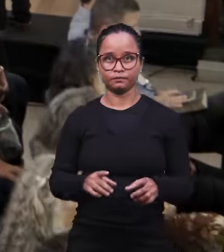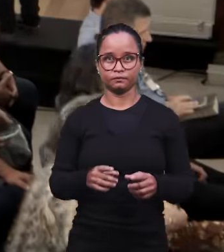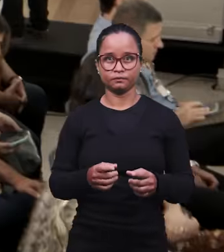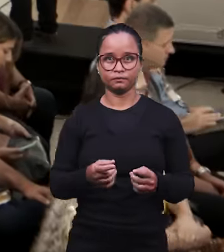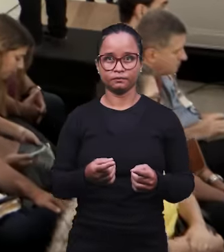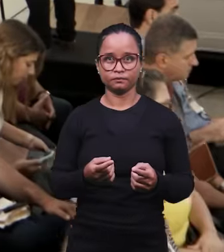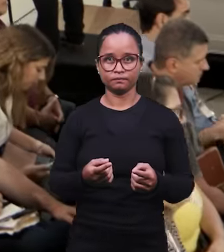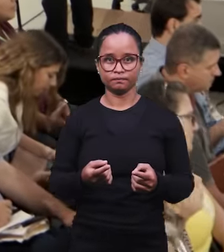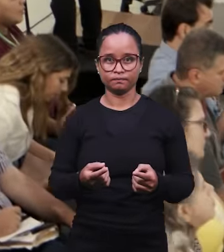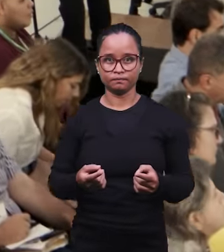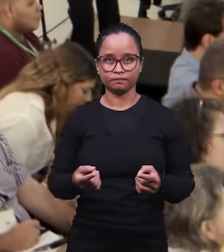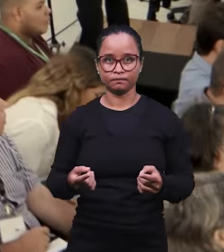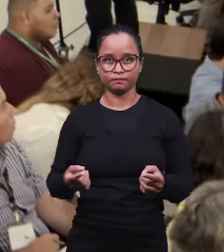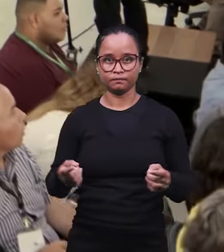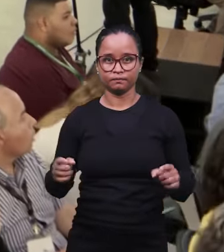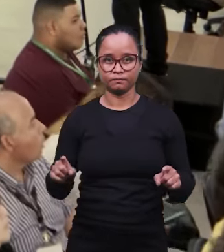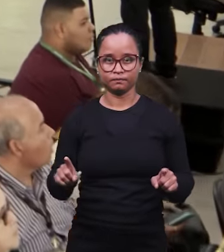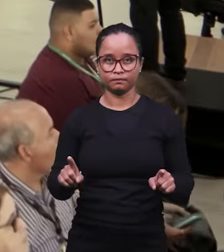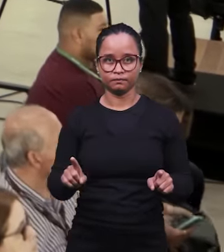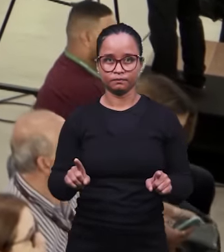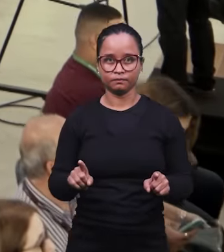Vocês têm que olhar um pouquinho mais.